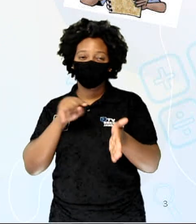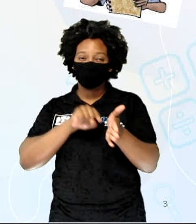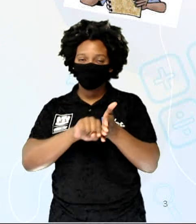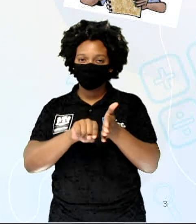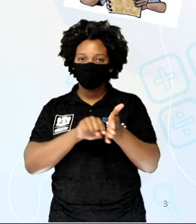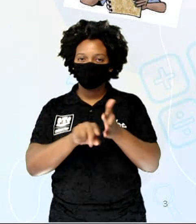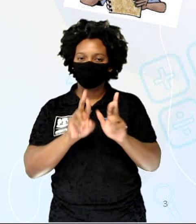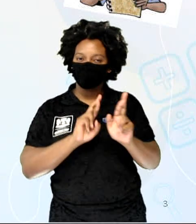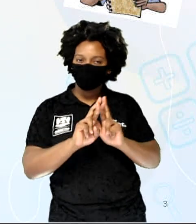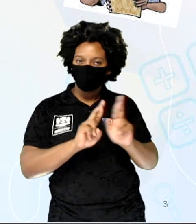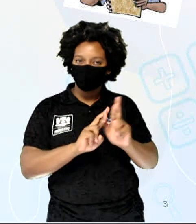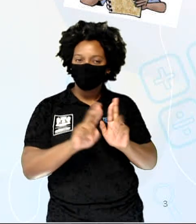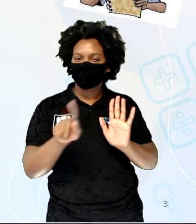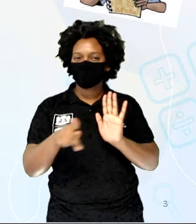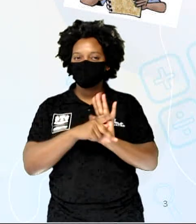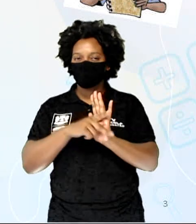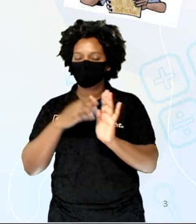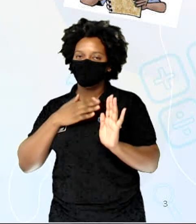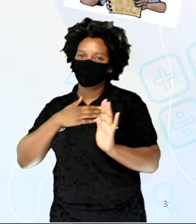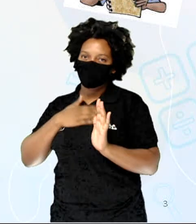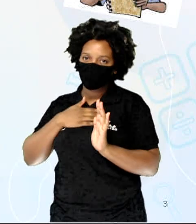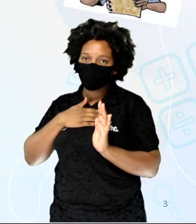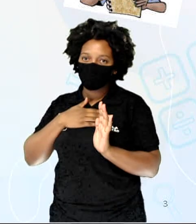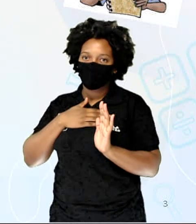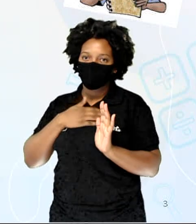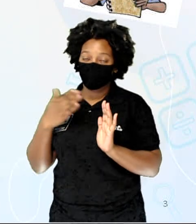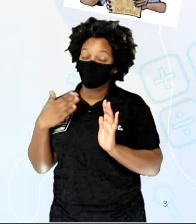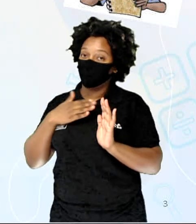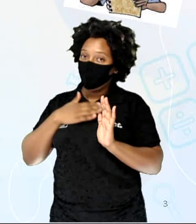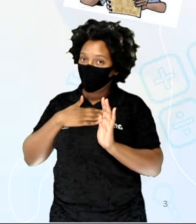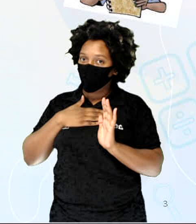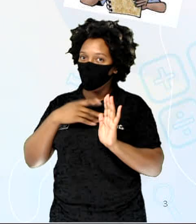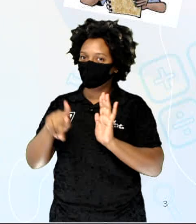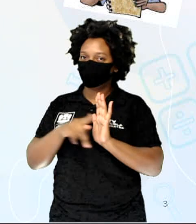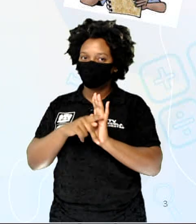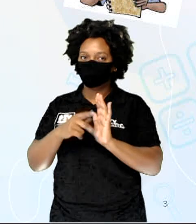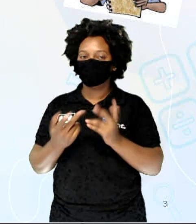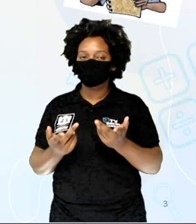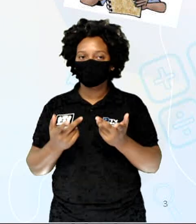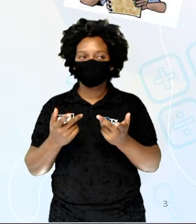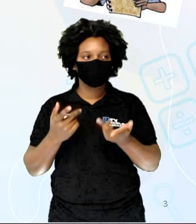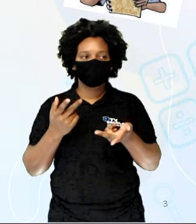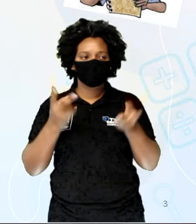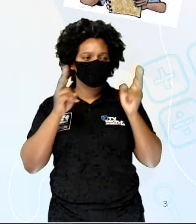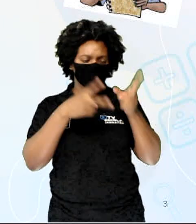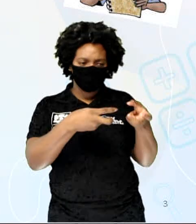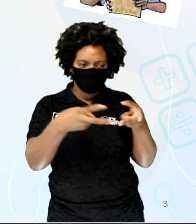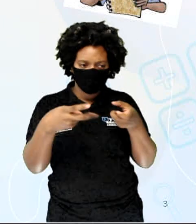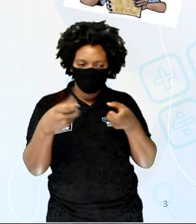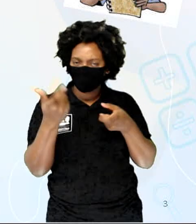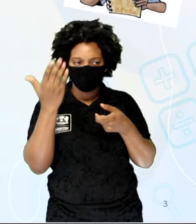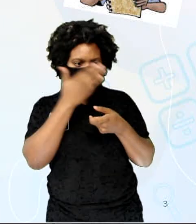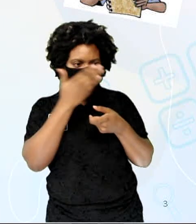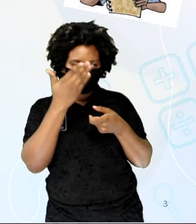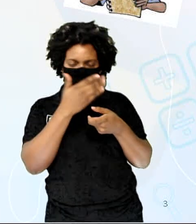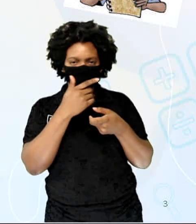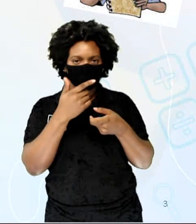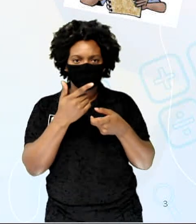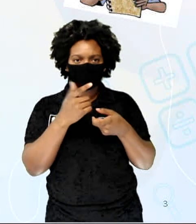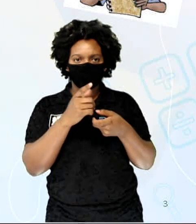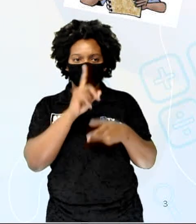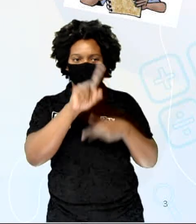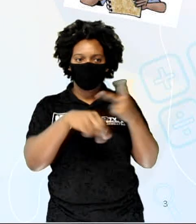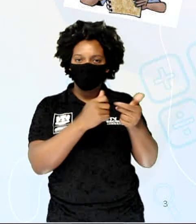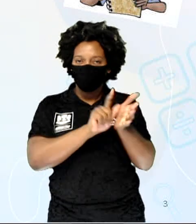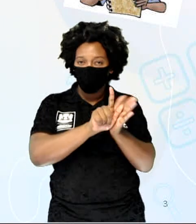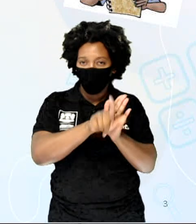resposta pessoal. Eu, particularmente, eu não ia perceber que era lambreta, até porque era o veículo, era o transporte